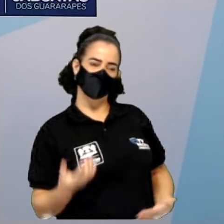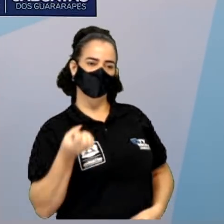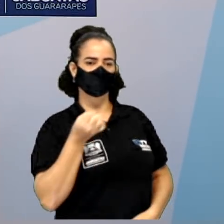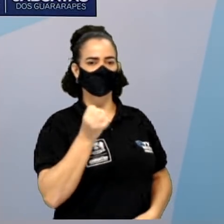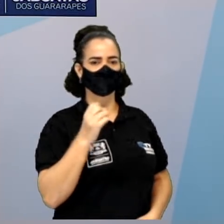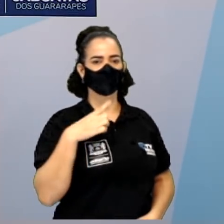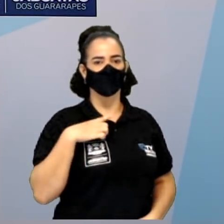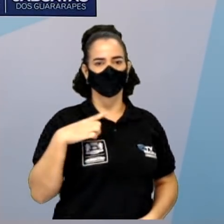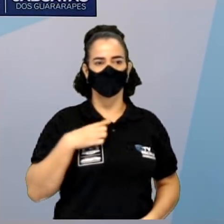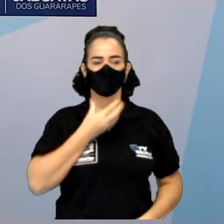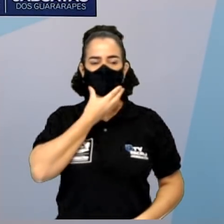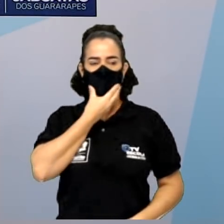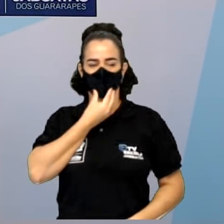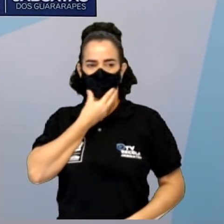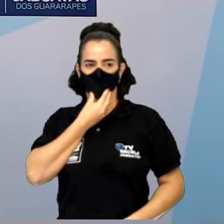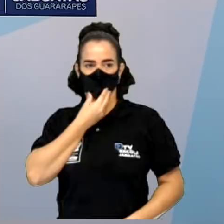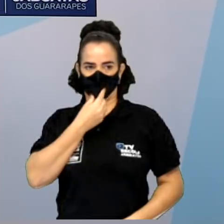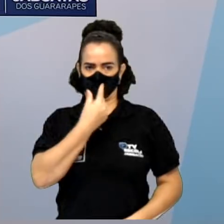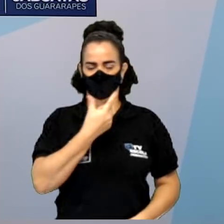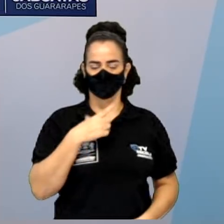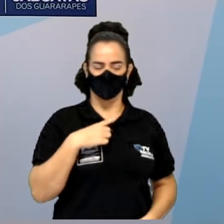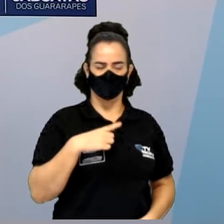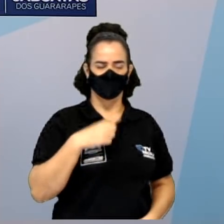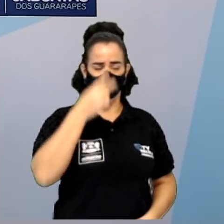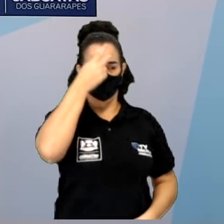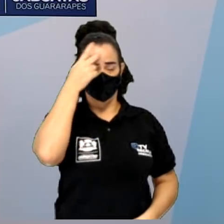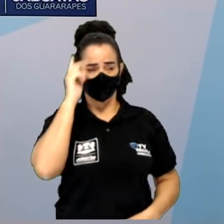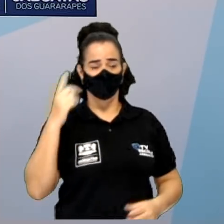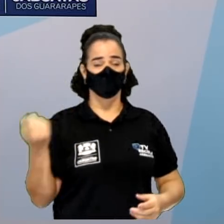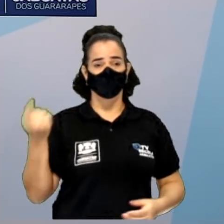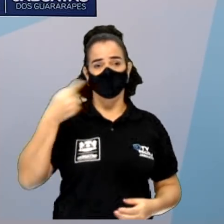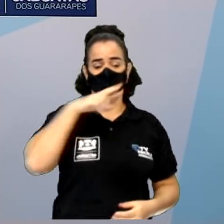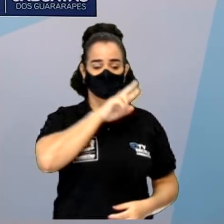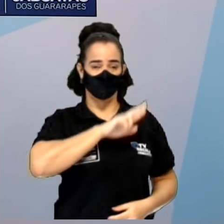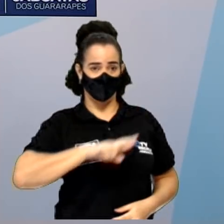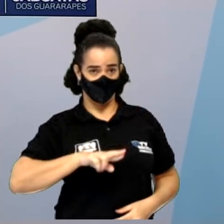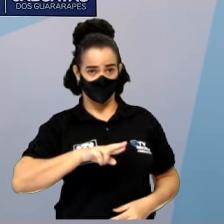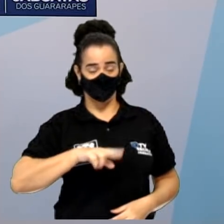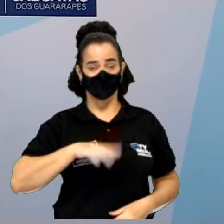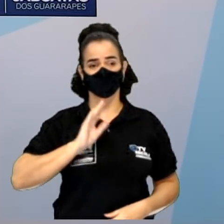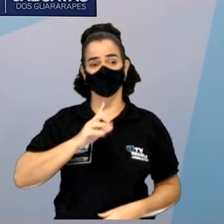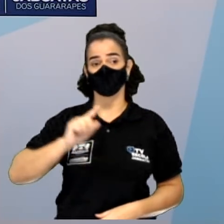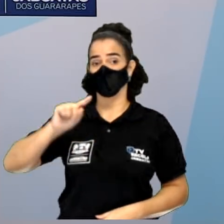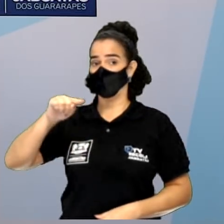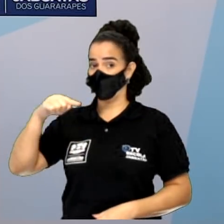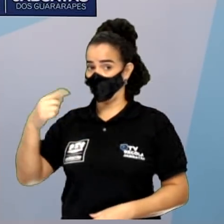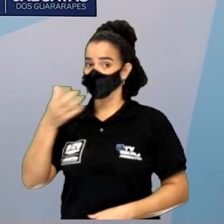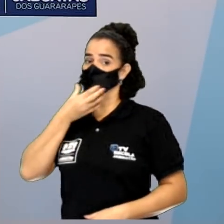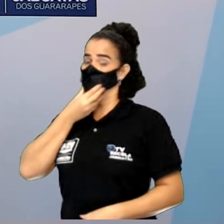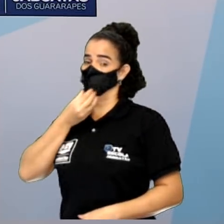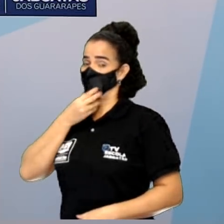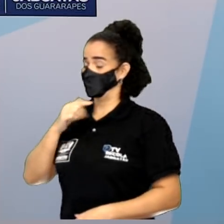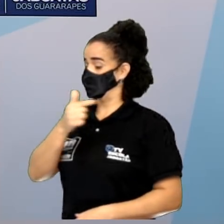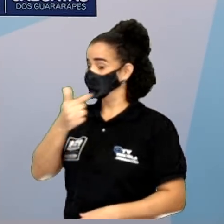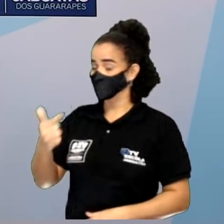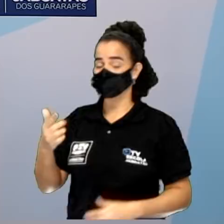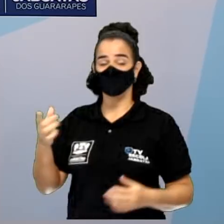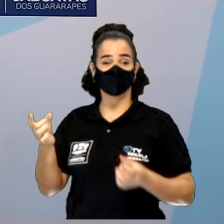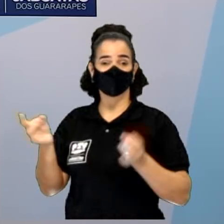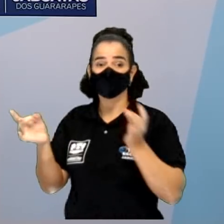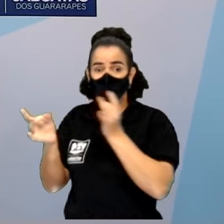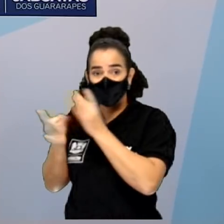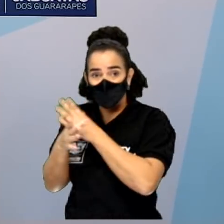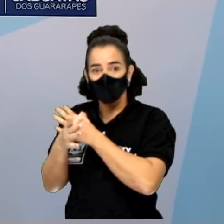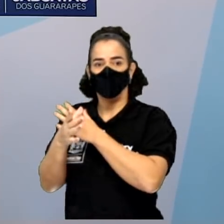algum ritual voltado aí para a questão religiosa. Enquanto o outro menininho ali, ele não tem comida, ele quer saber quando termina o